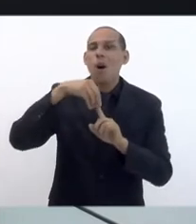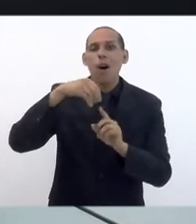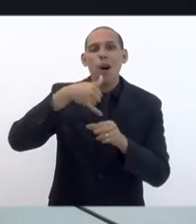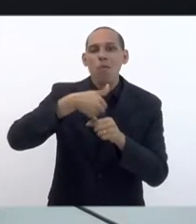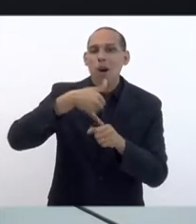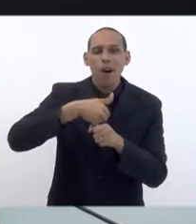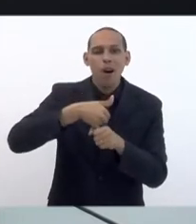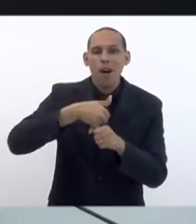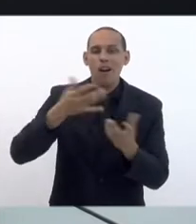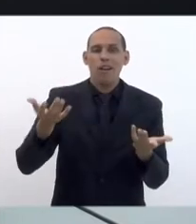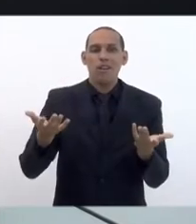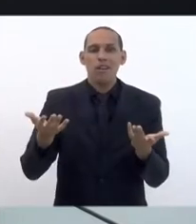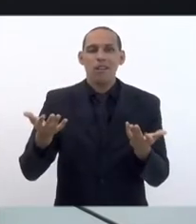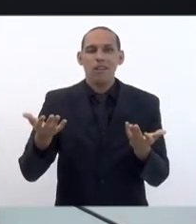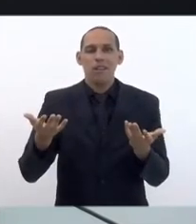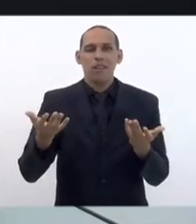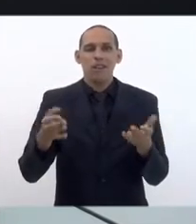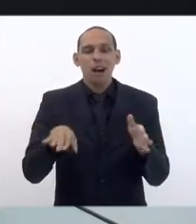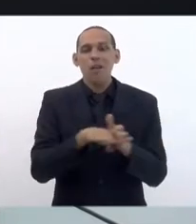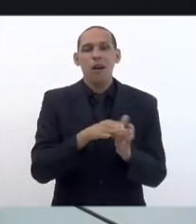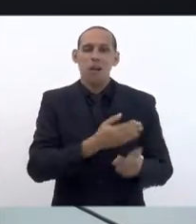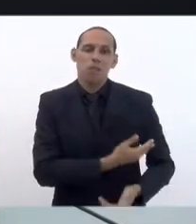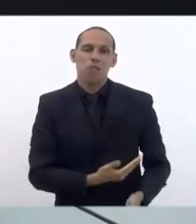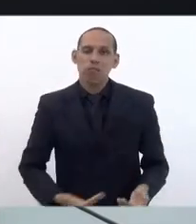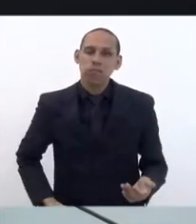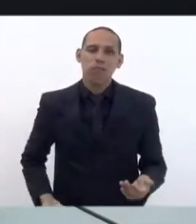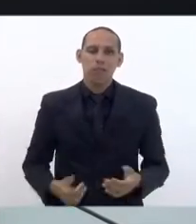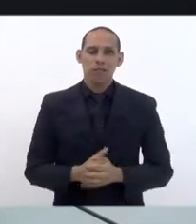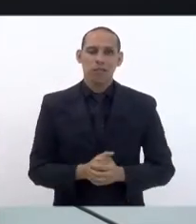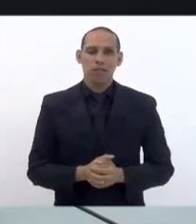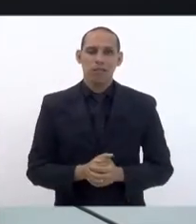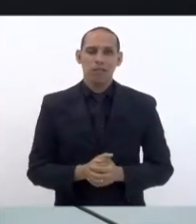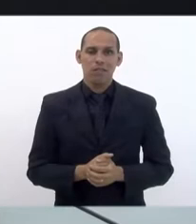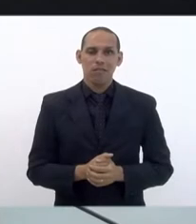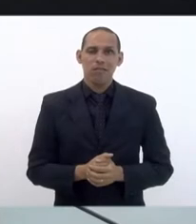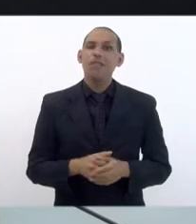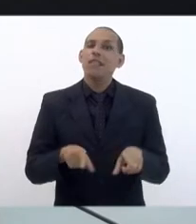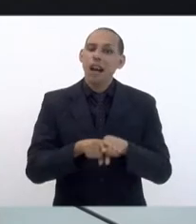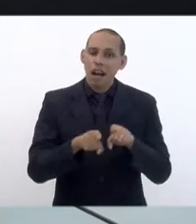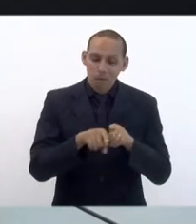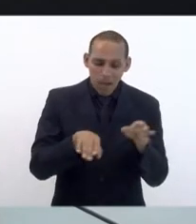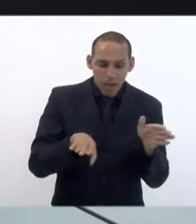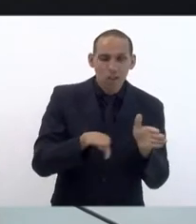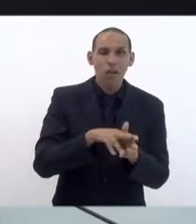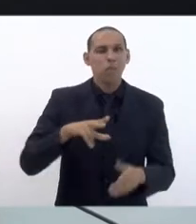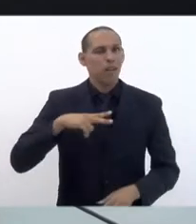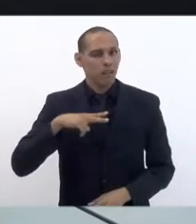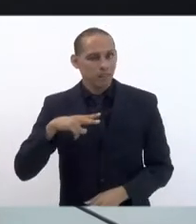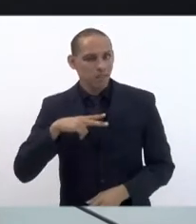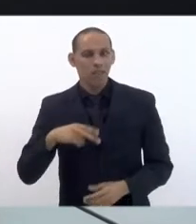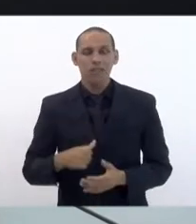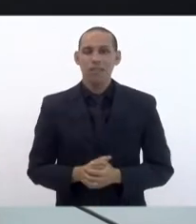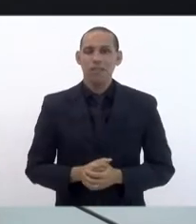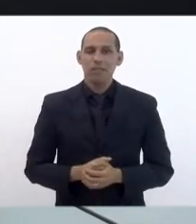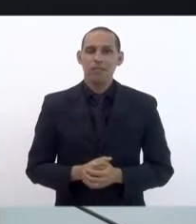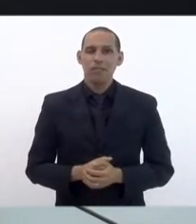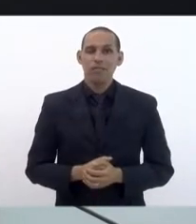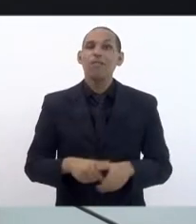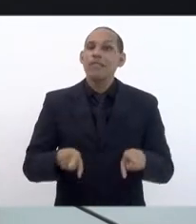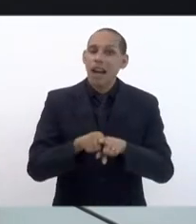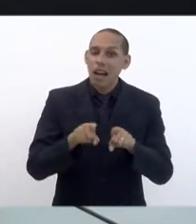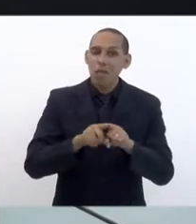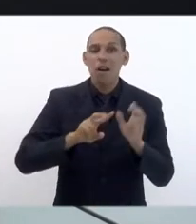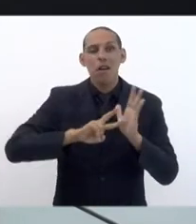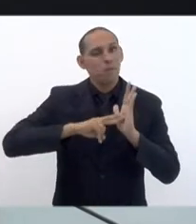nos estacionamentos públicos, nos estacionamentos privados, nos